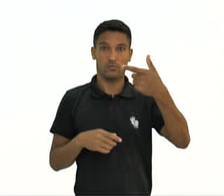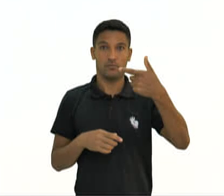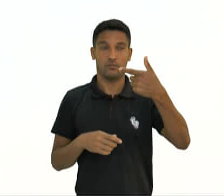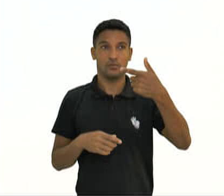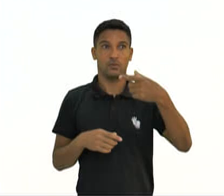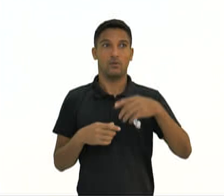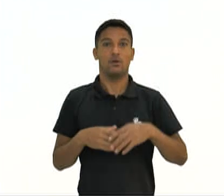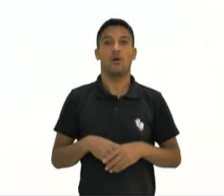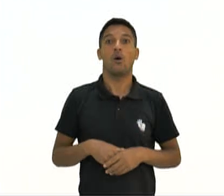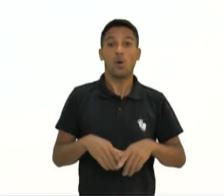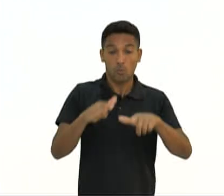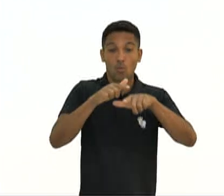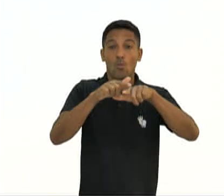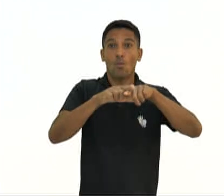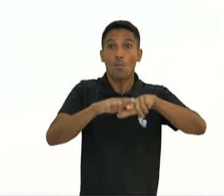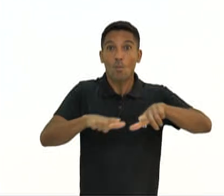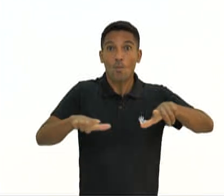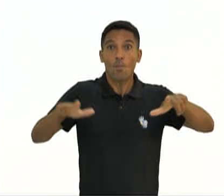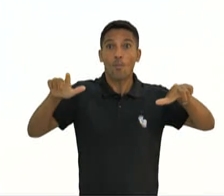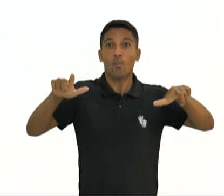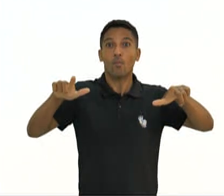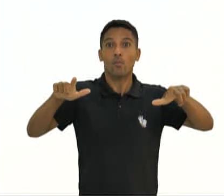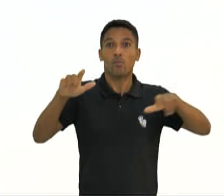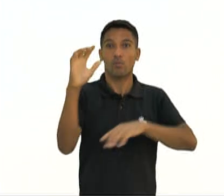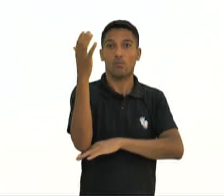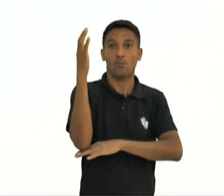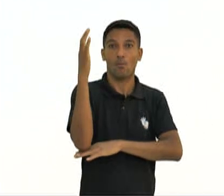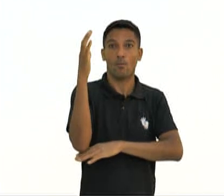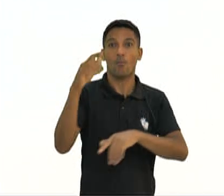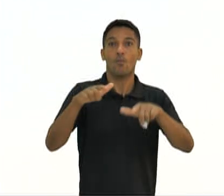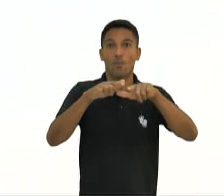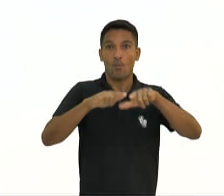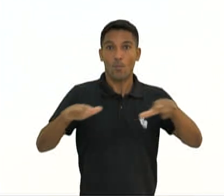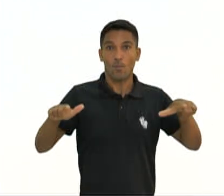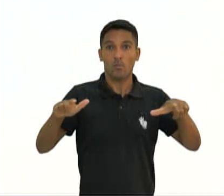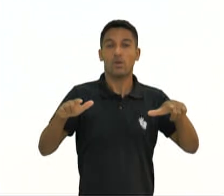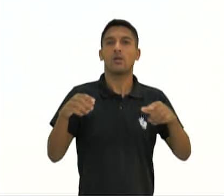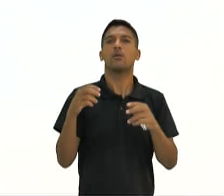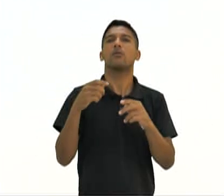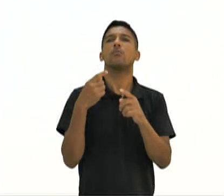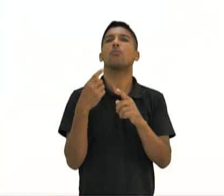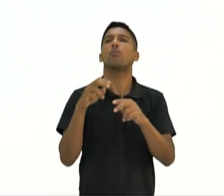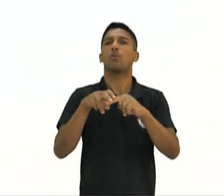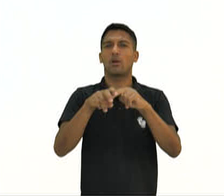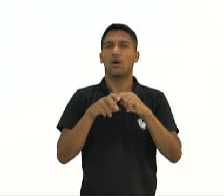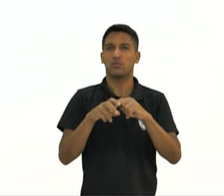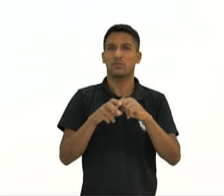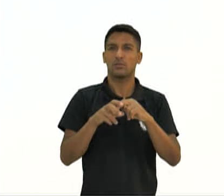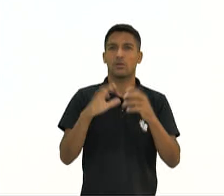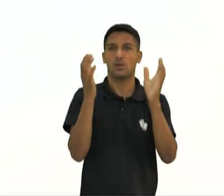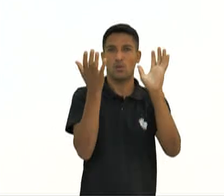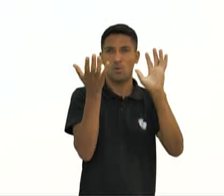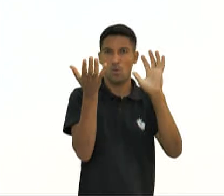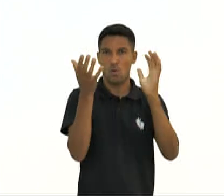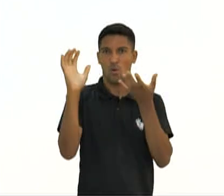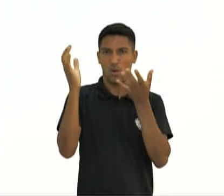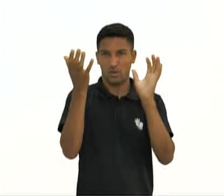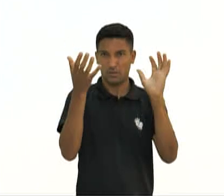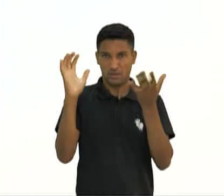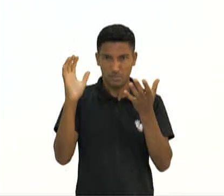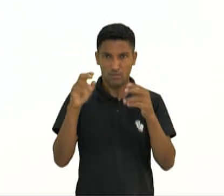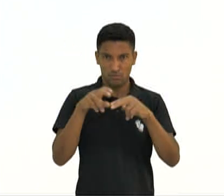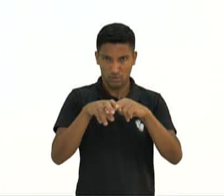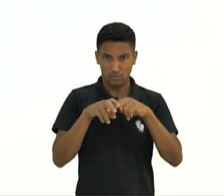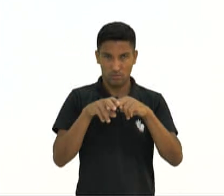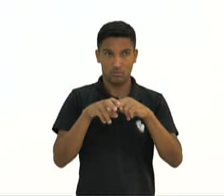a desertificação é um fenômeno promovido exclusivamente por fatores climáticos. Letra B. o